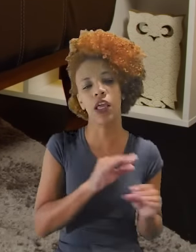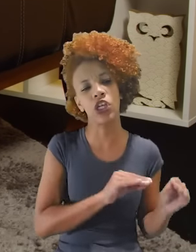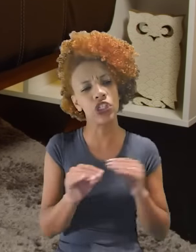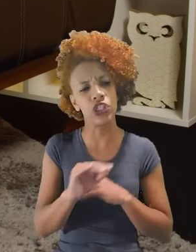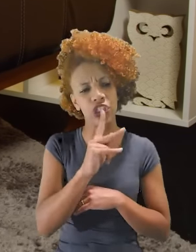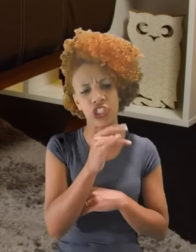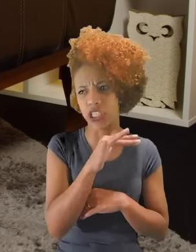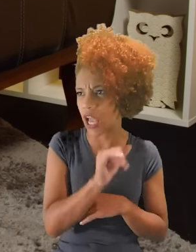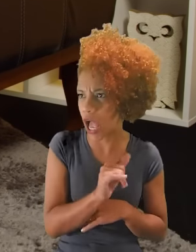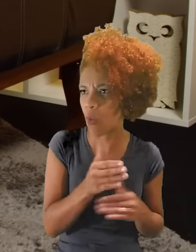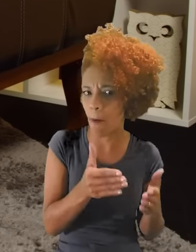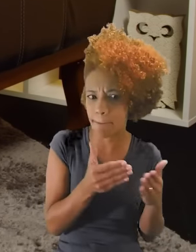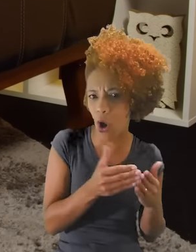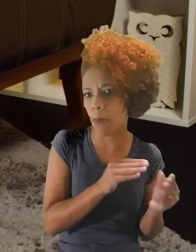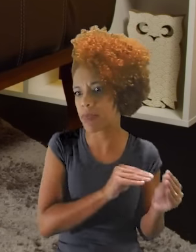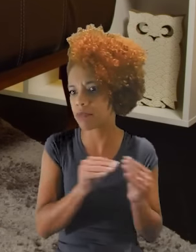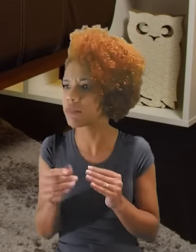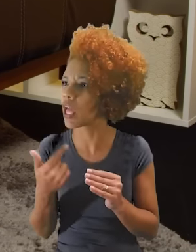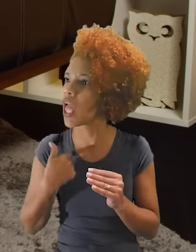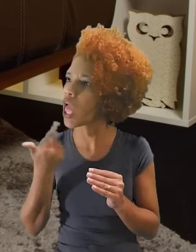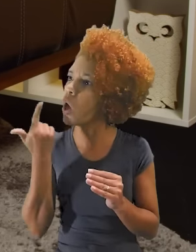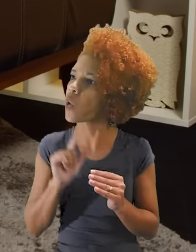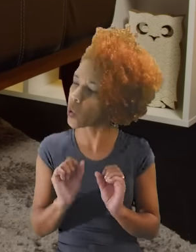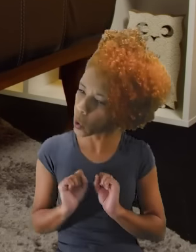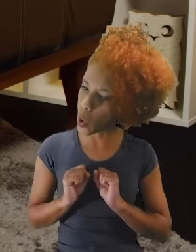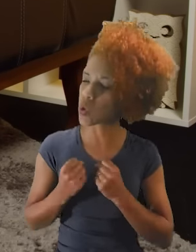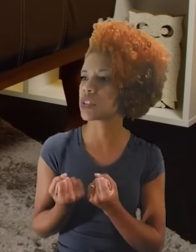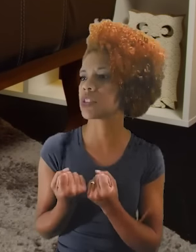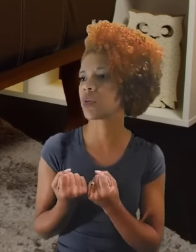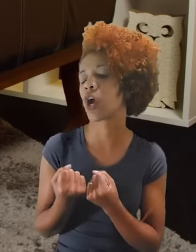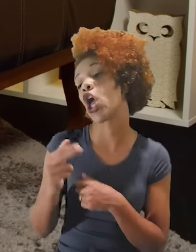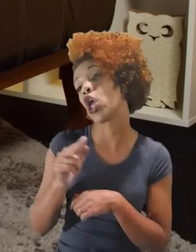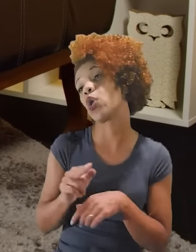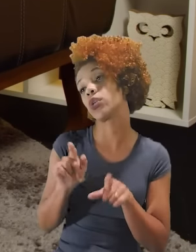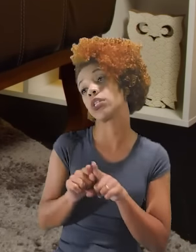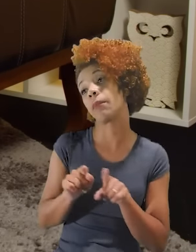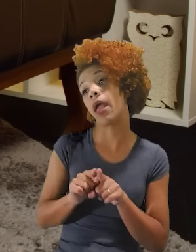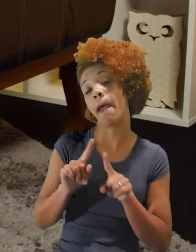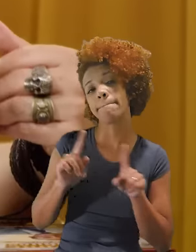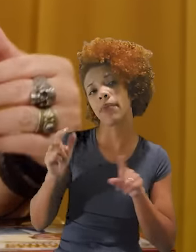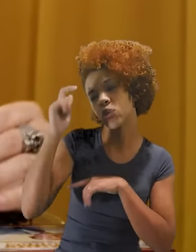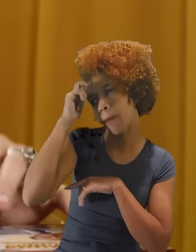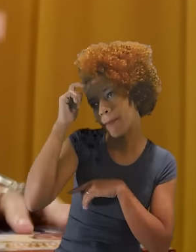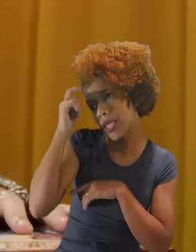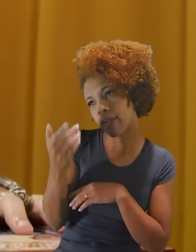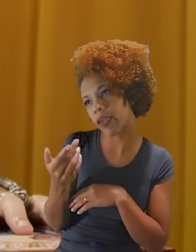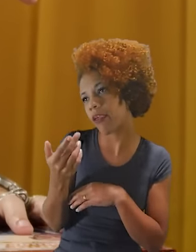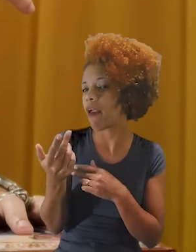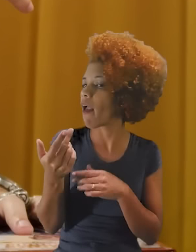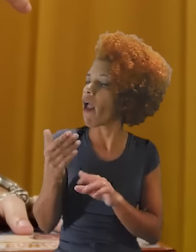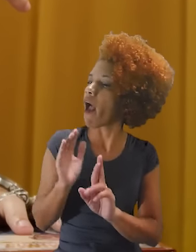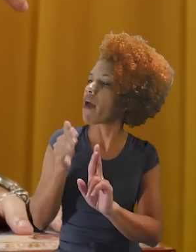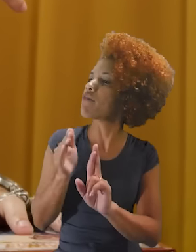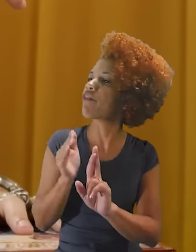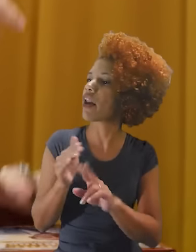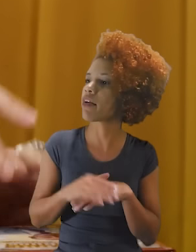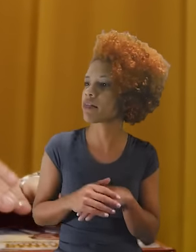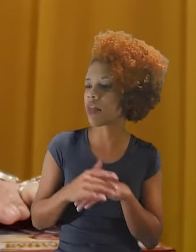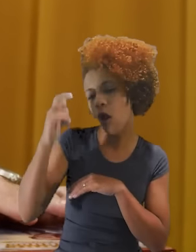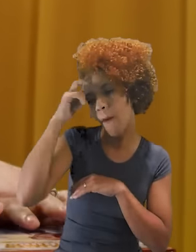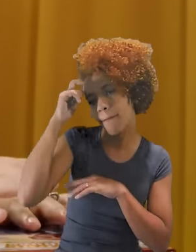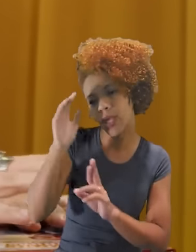Chicago duro pra cacete e virou quem ele virou, eu consigo. Eu consigo. E os caras usam isso, muito isso. Tanto que o Mickey, ele era exatamente esse símbolo, cara.